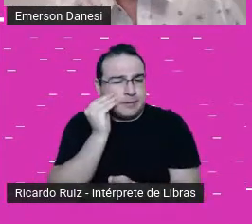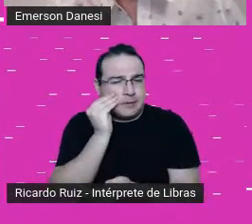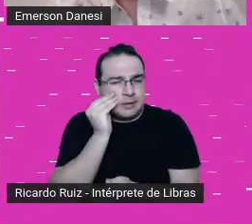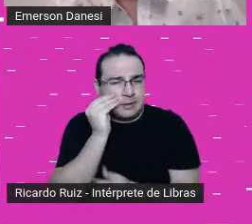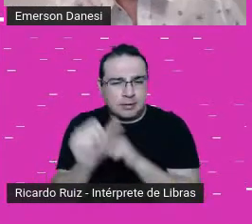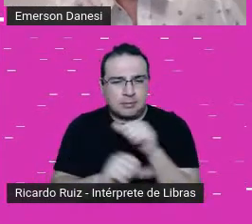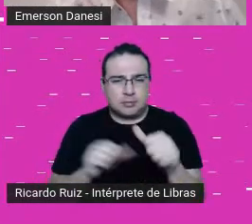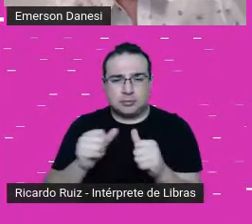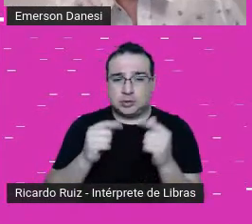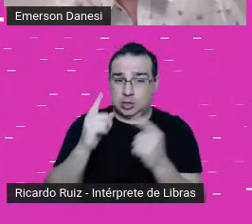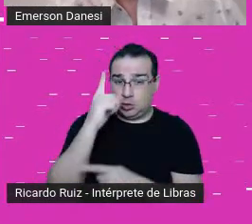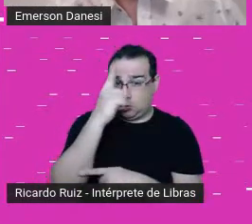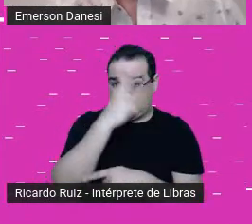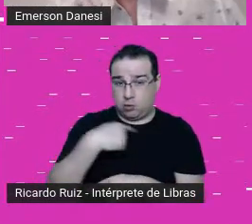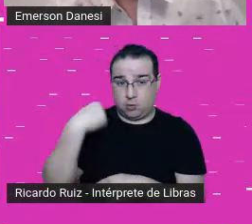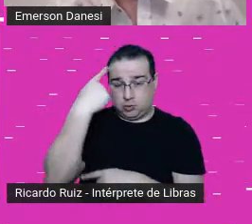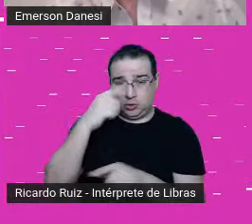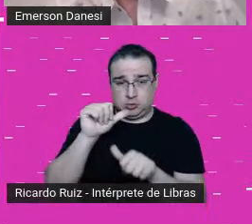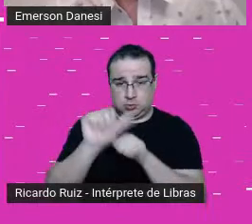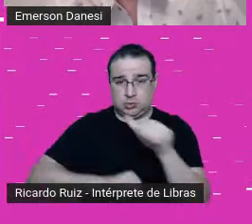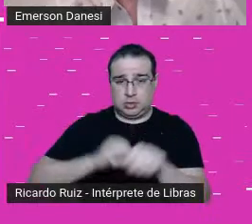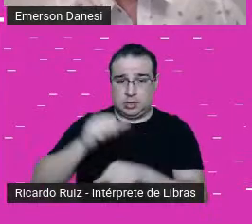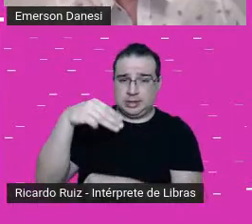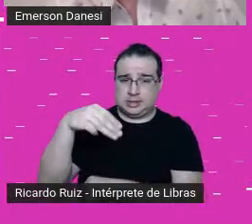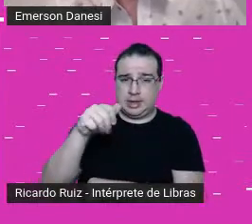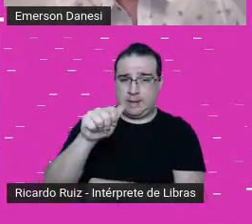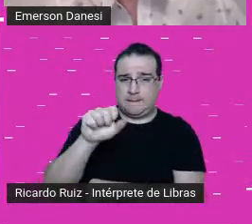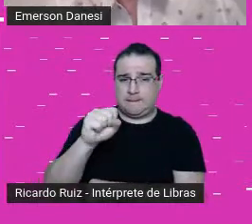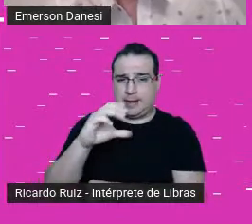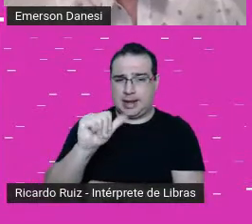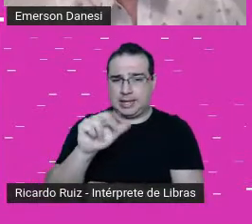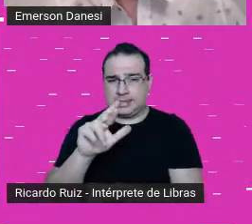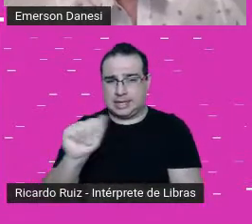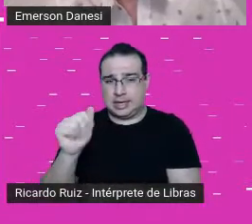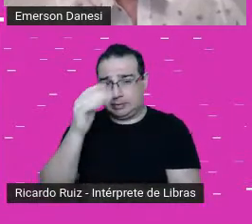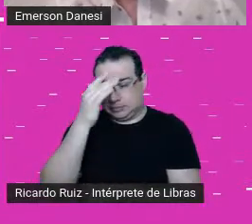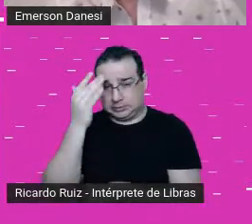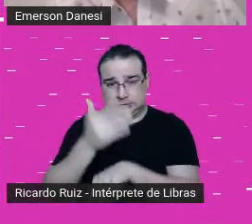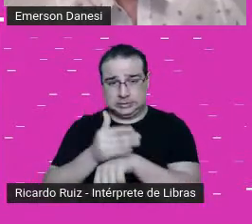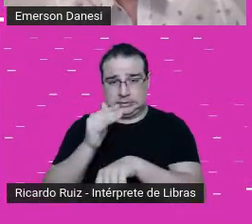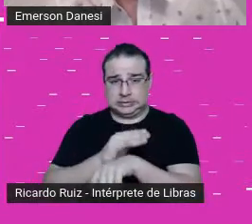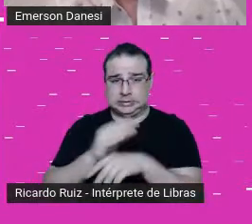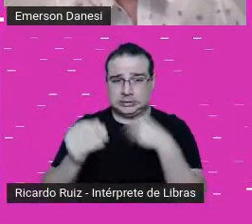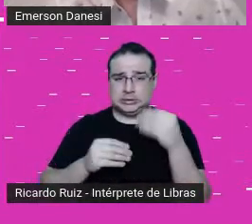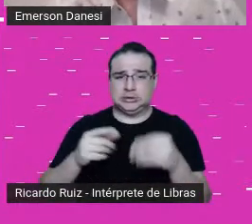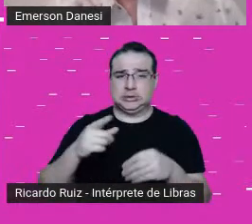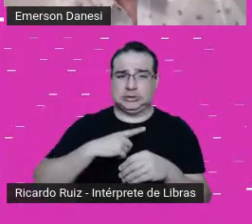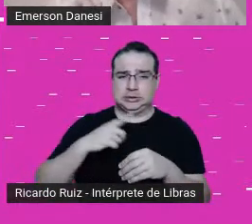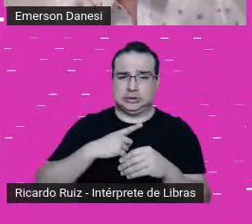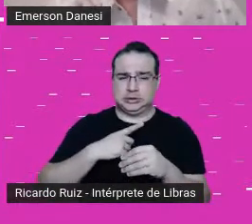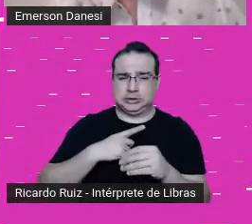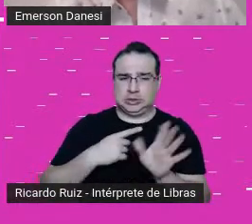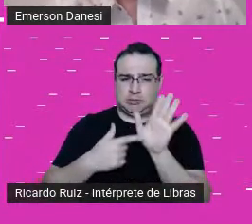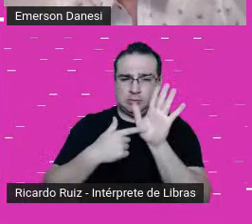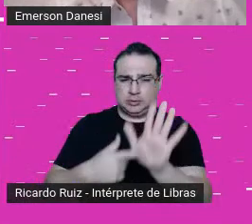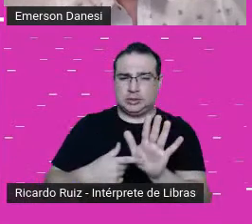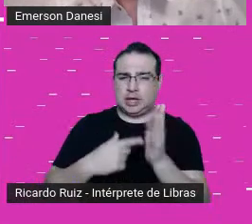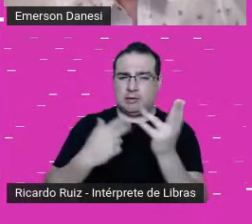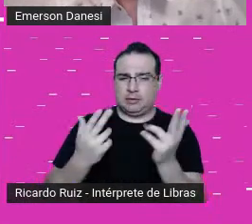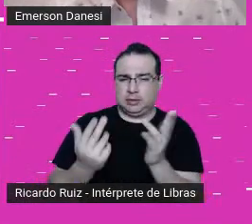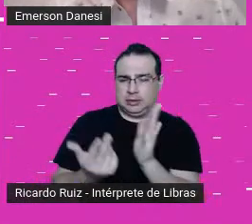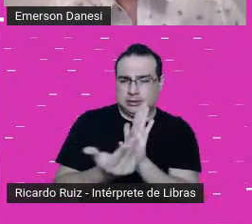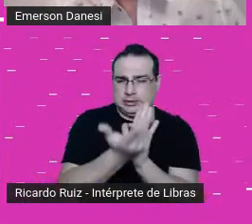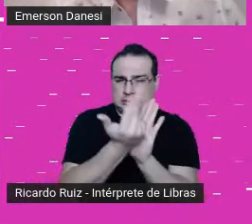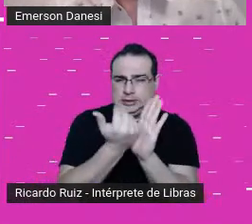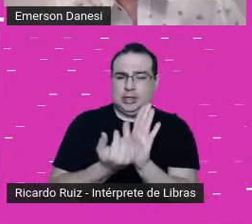da própria face essa máscara. Então, ninguém usava máscara, mas elas tinham uma expressão de máscara do expressionismo,